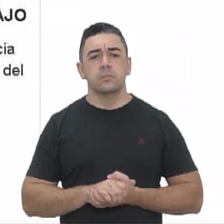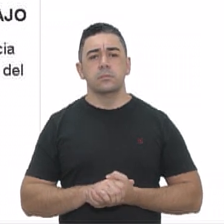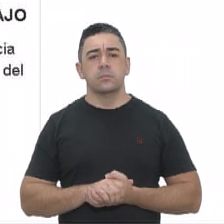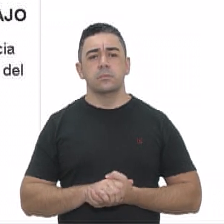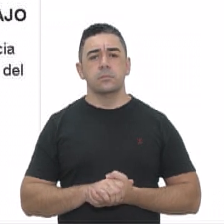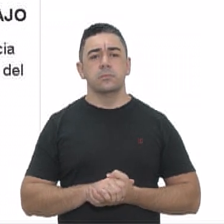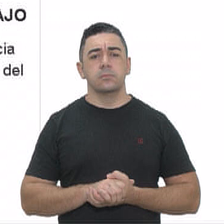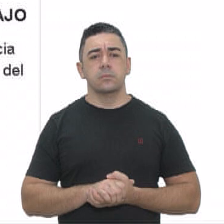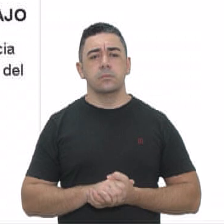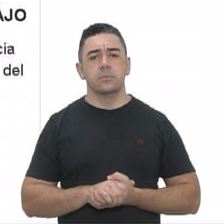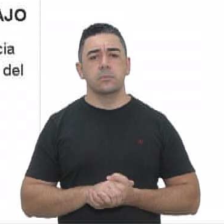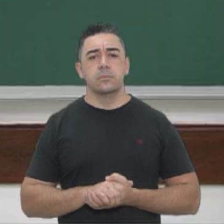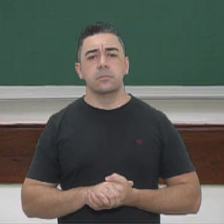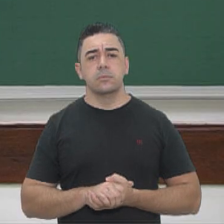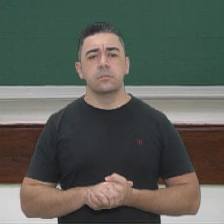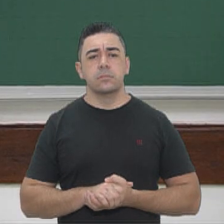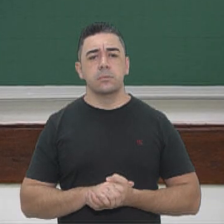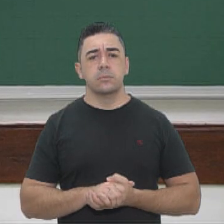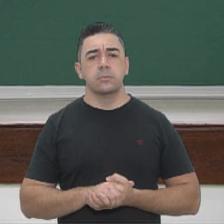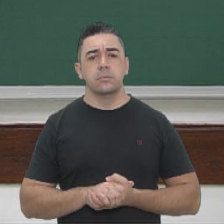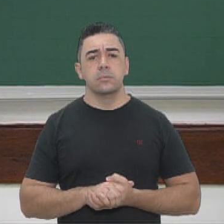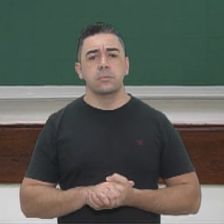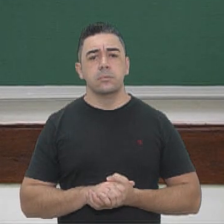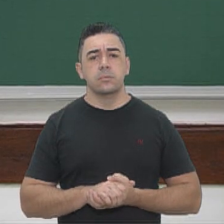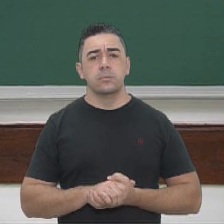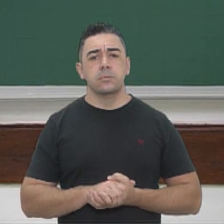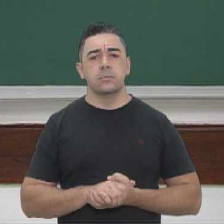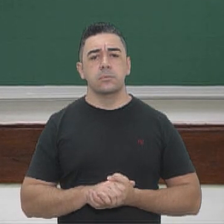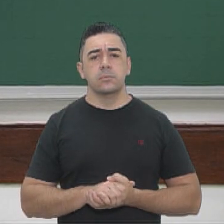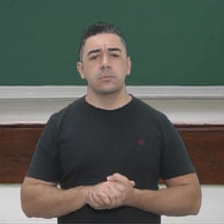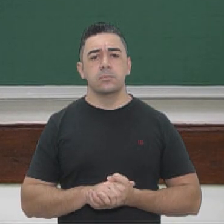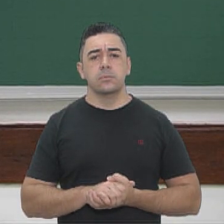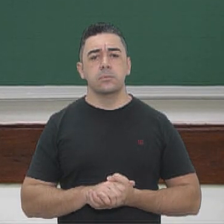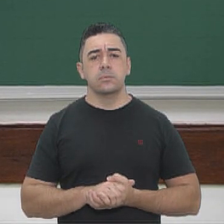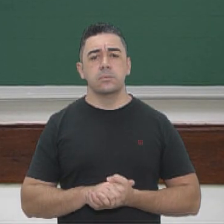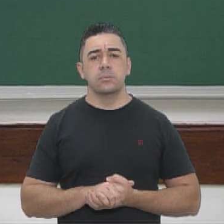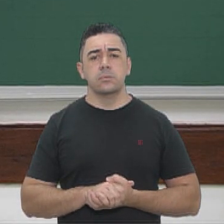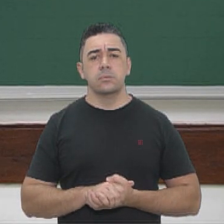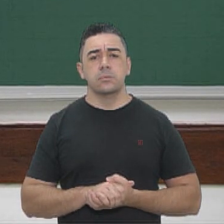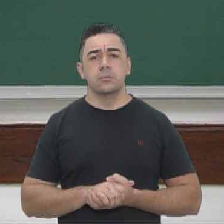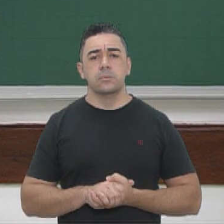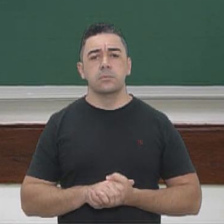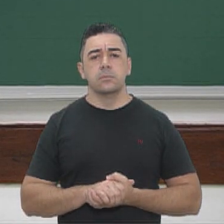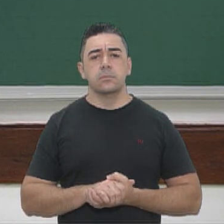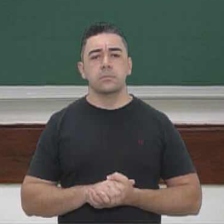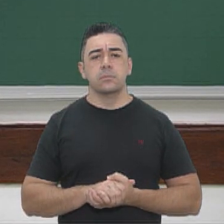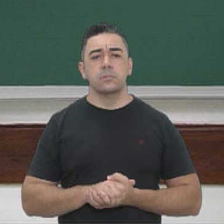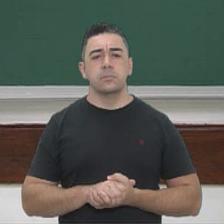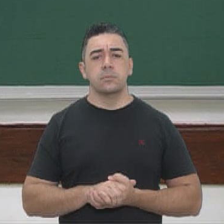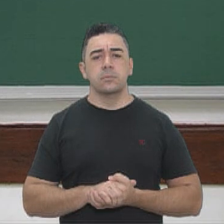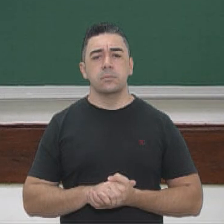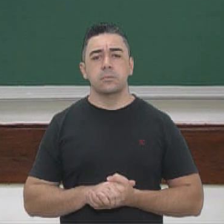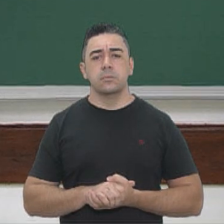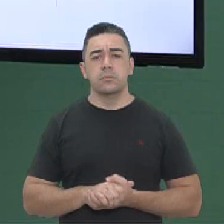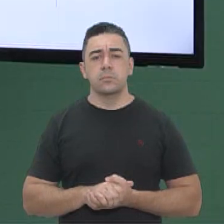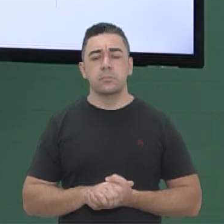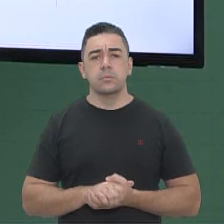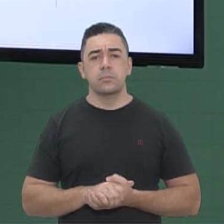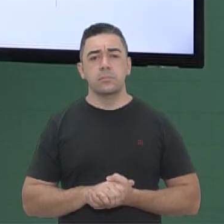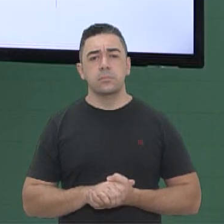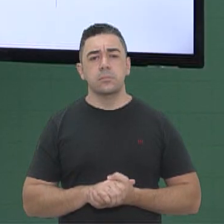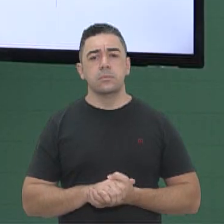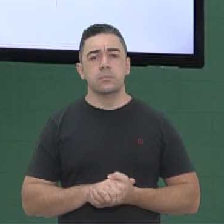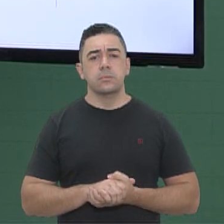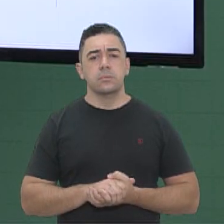desarrollo humano está entre los más altos del globo e dentro de um mesmo país tem